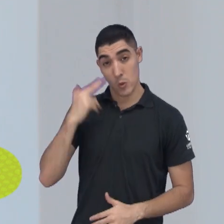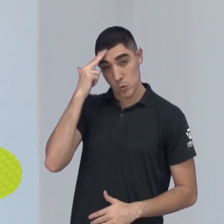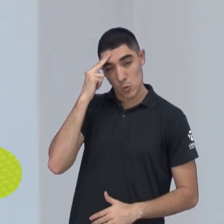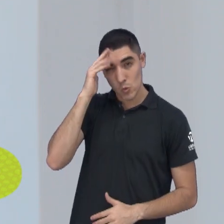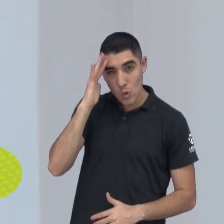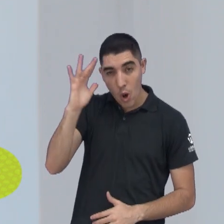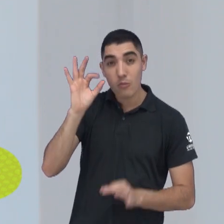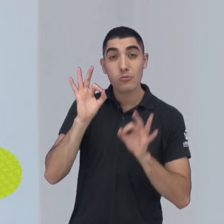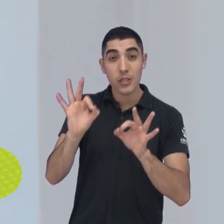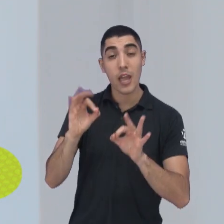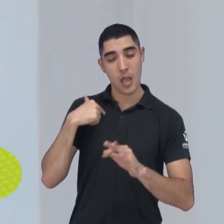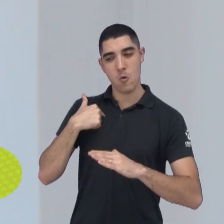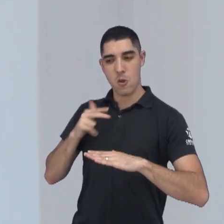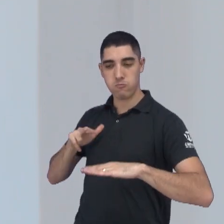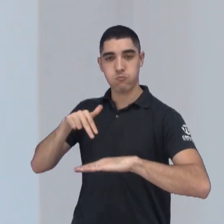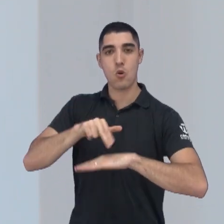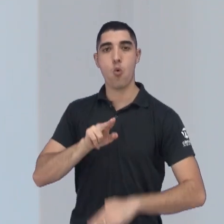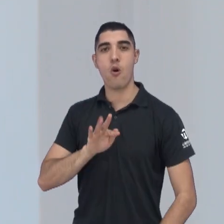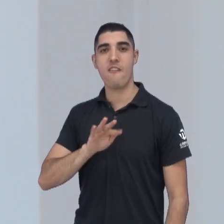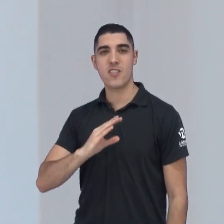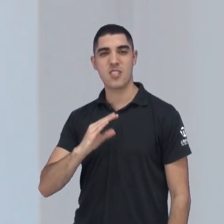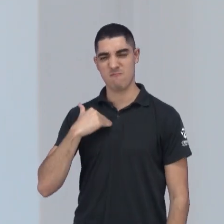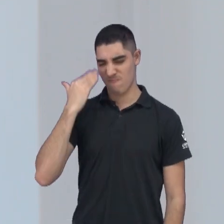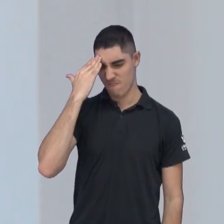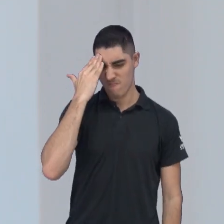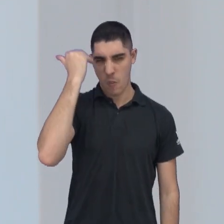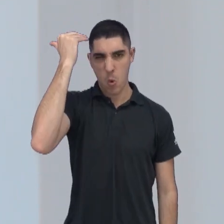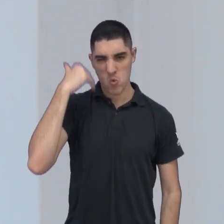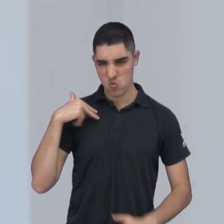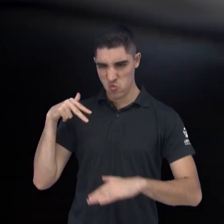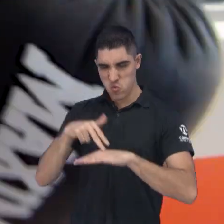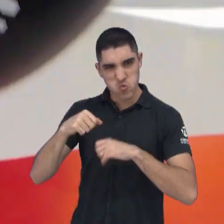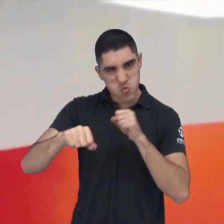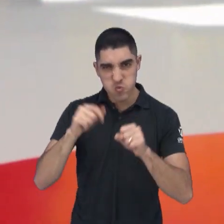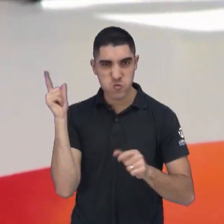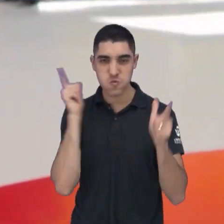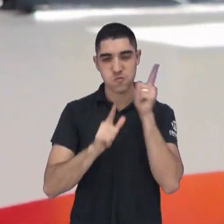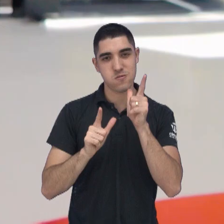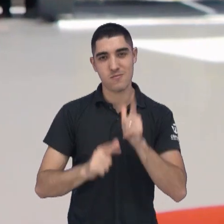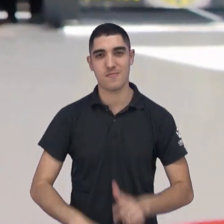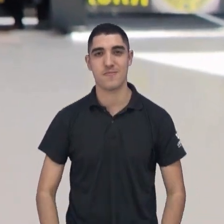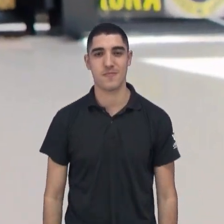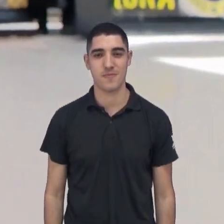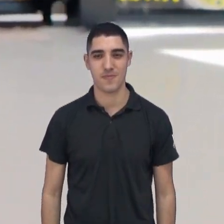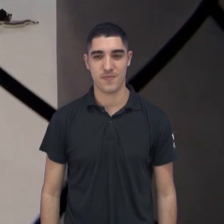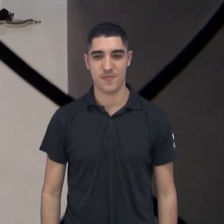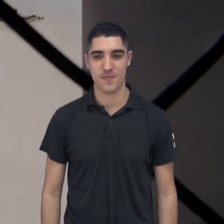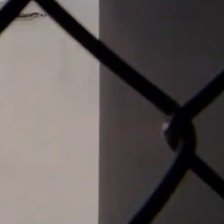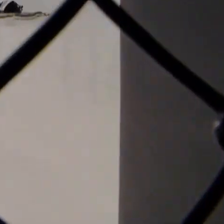ser o maior atleta de todos os tempos do UFC. Essa é a minha meta, é o que eu vou buscar.